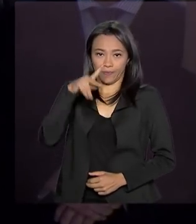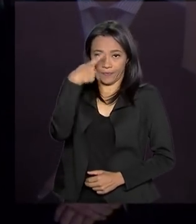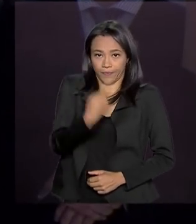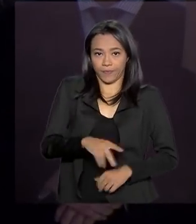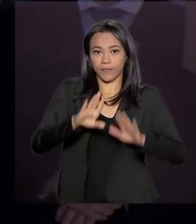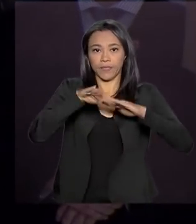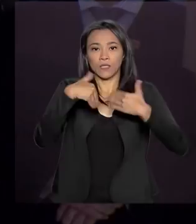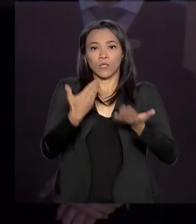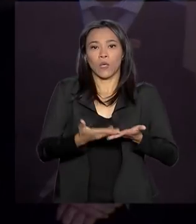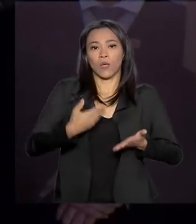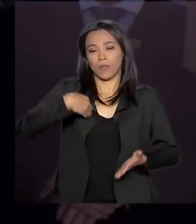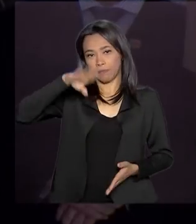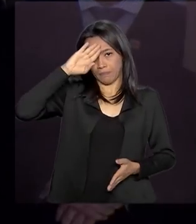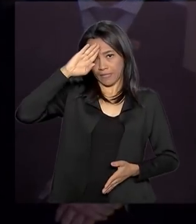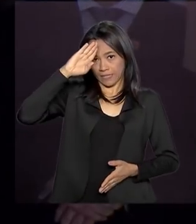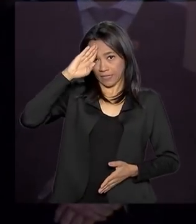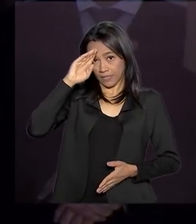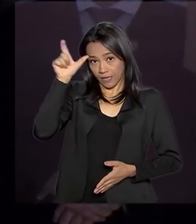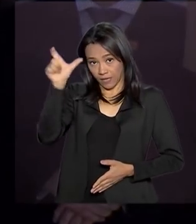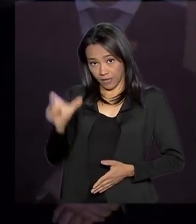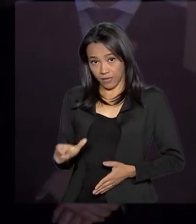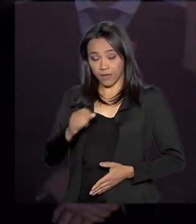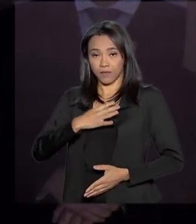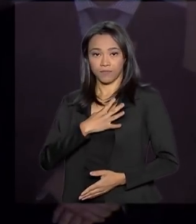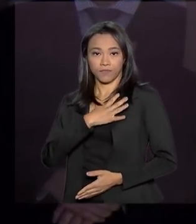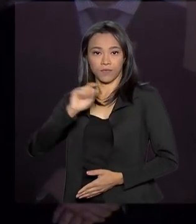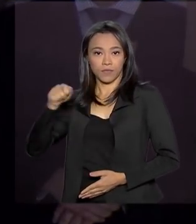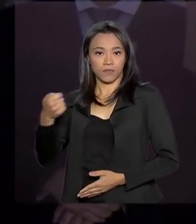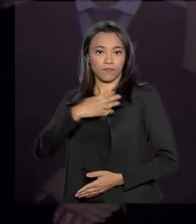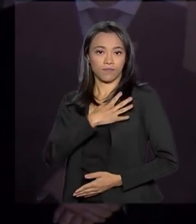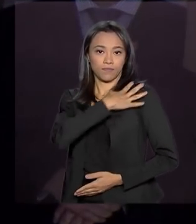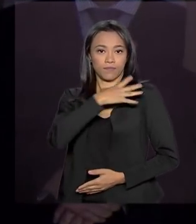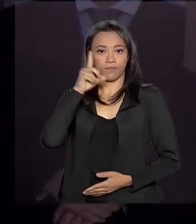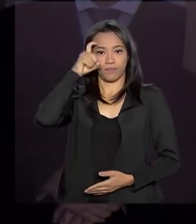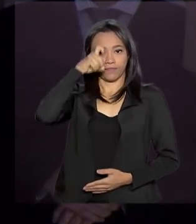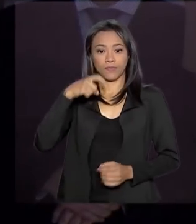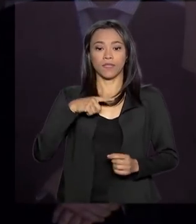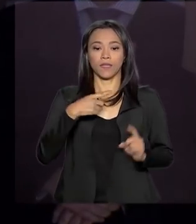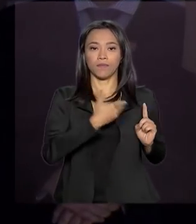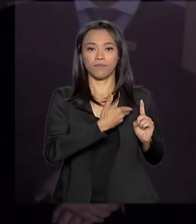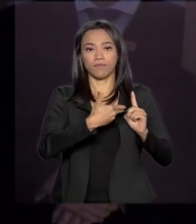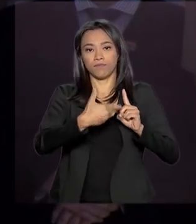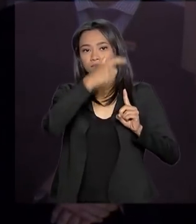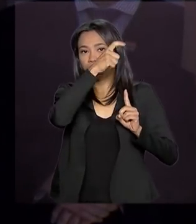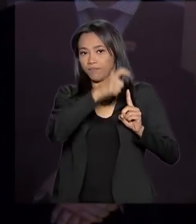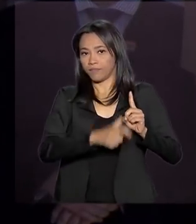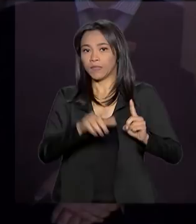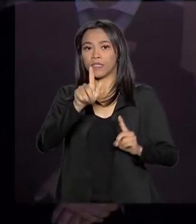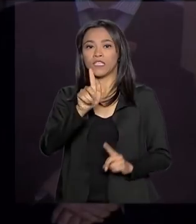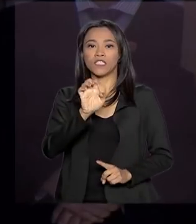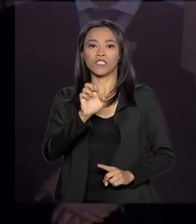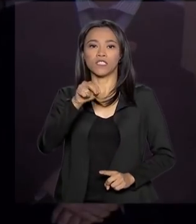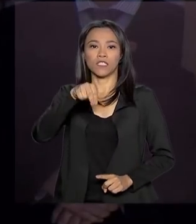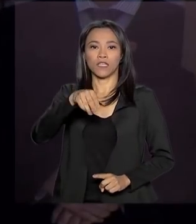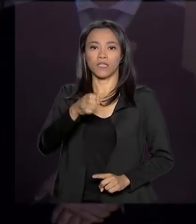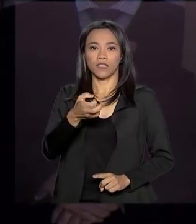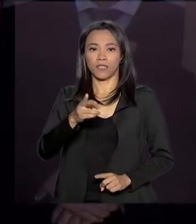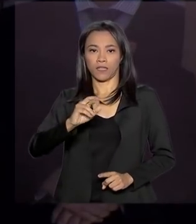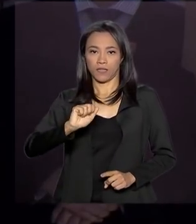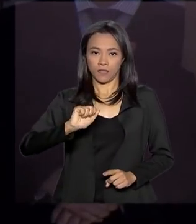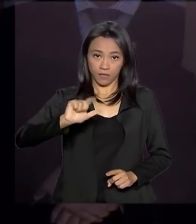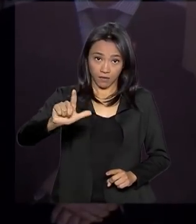aqui na frente de um capitão general têm a graduação